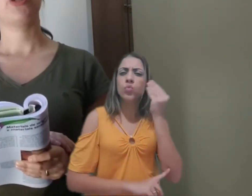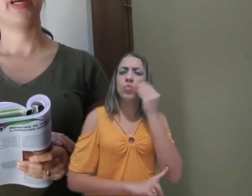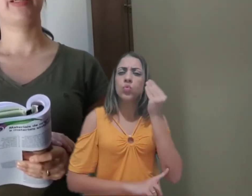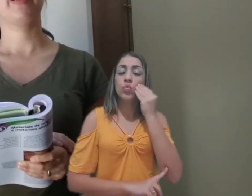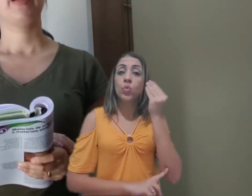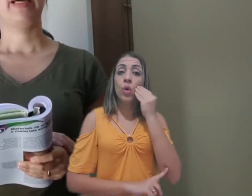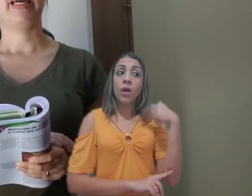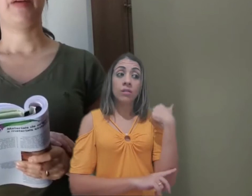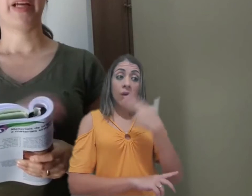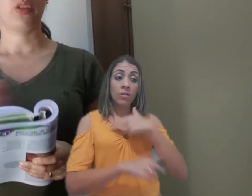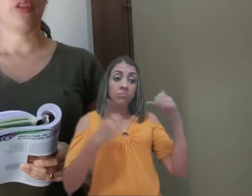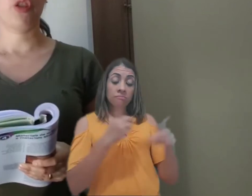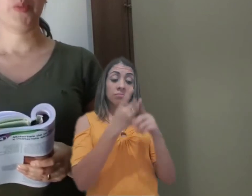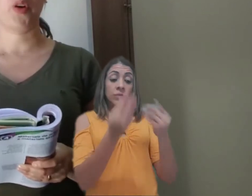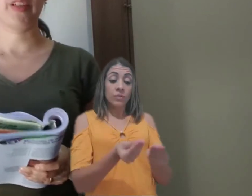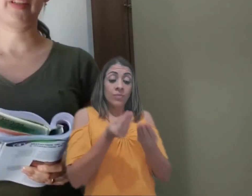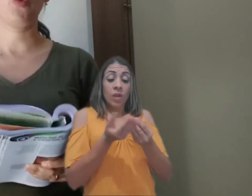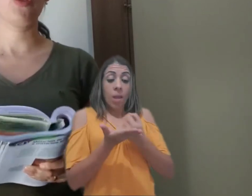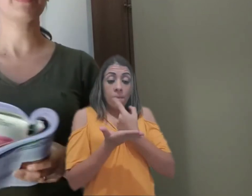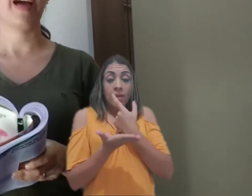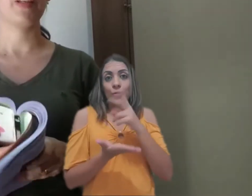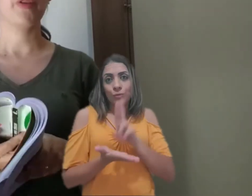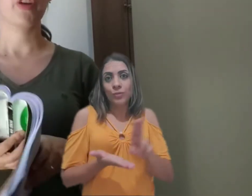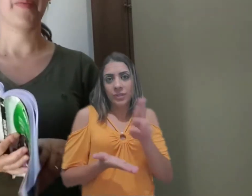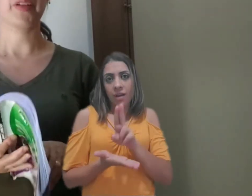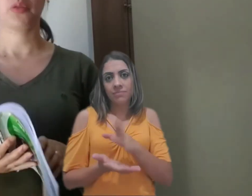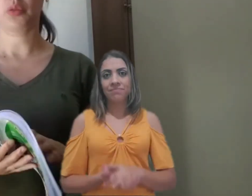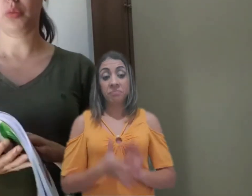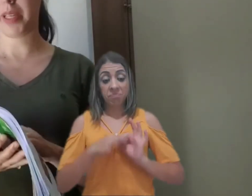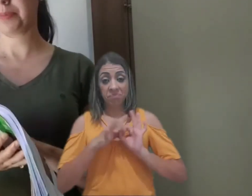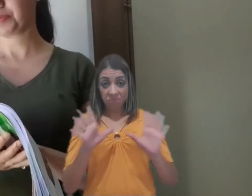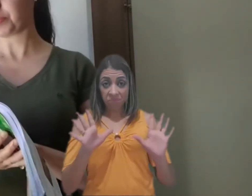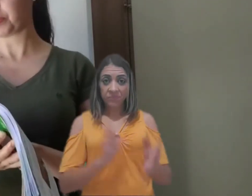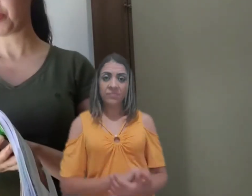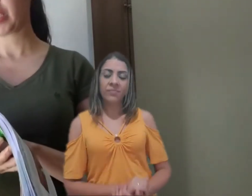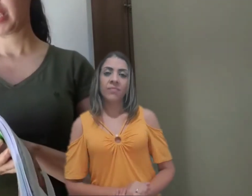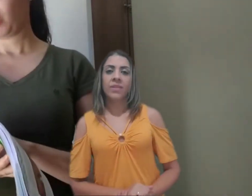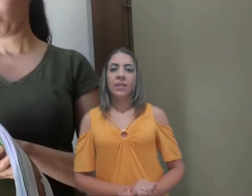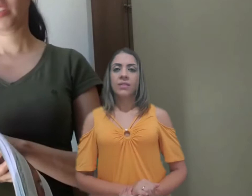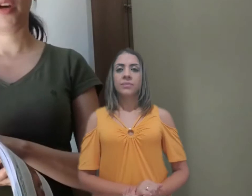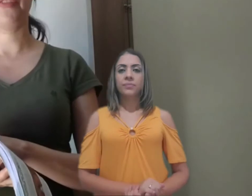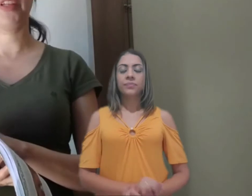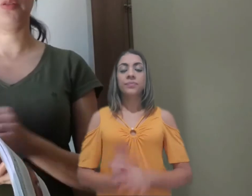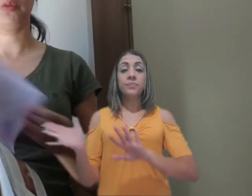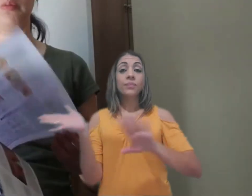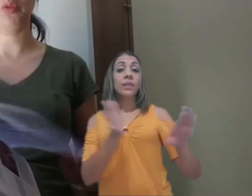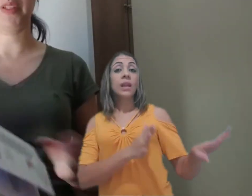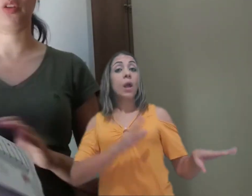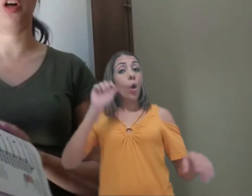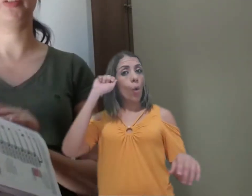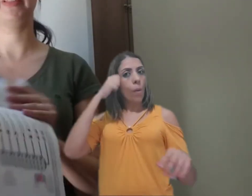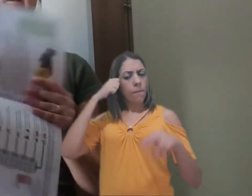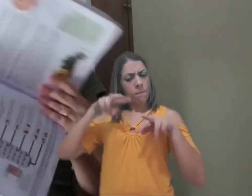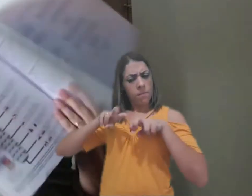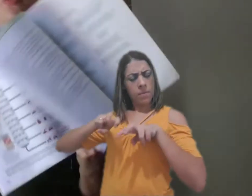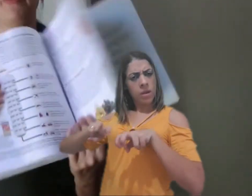que ele chegue para nós, a gente possa então utilizar esse medicamento, tudo bem? Quanto ao refino do